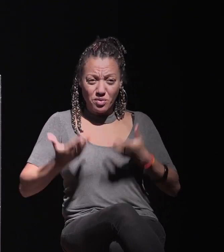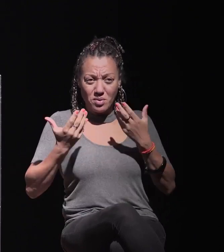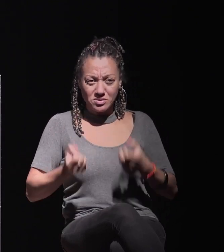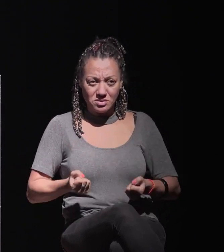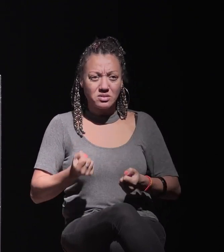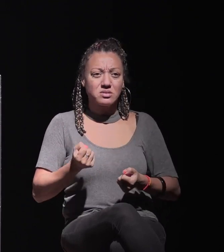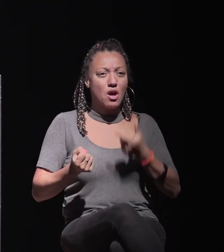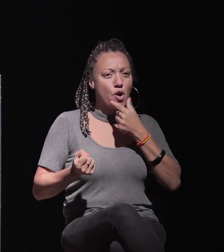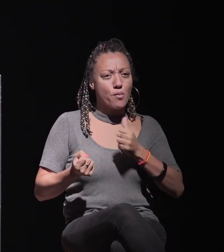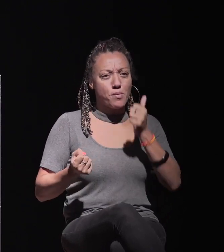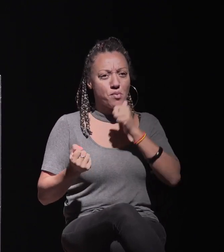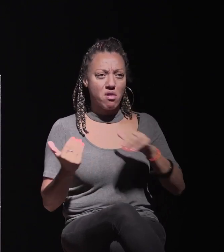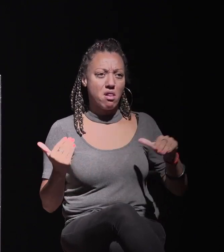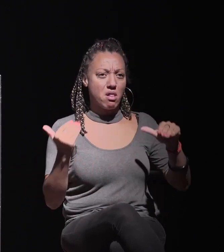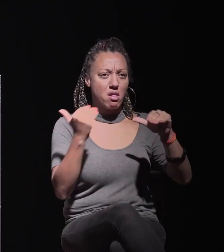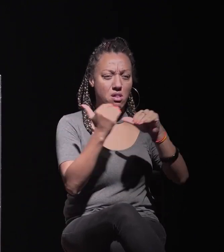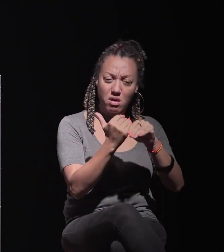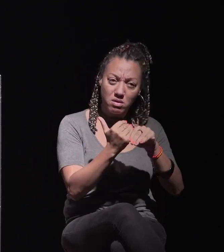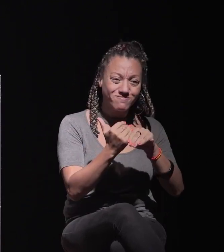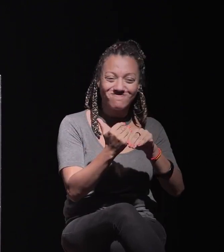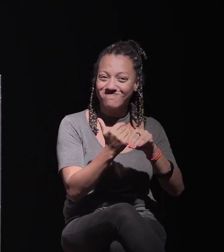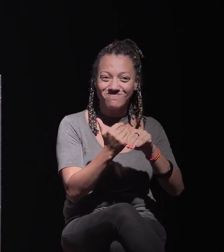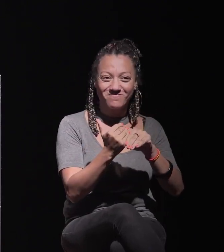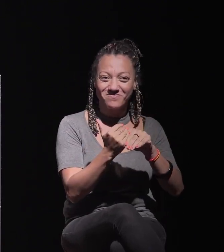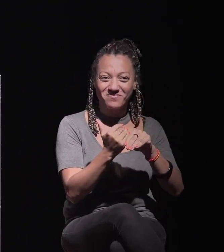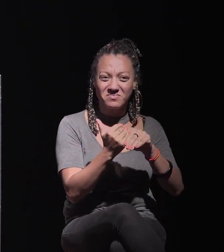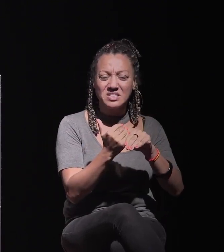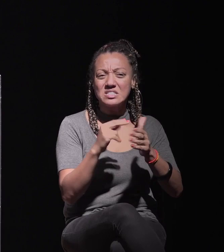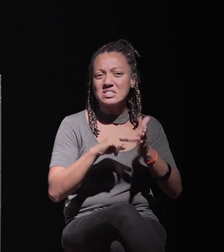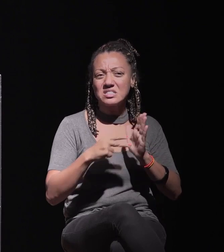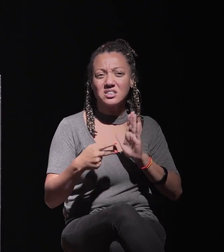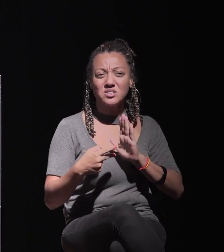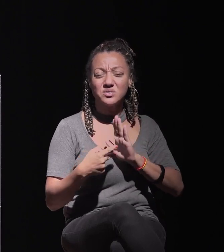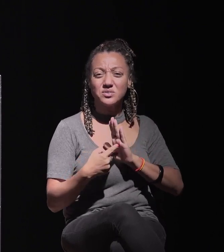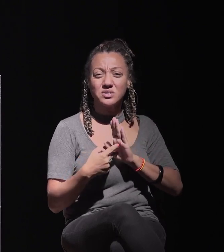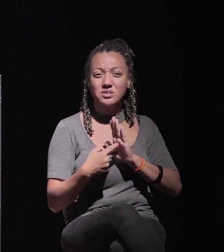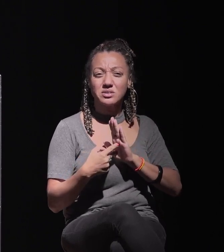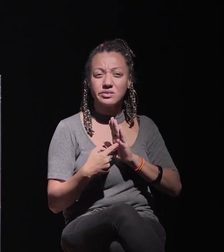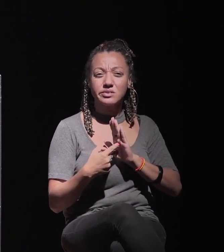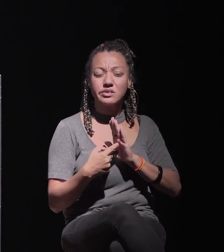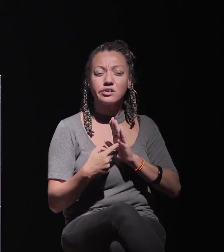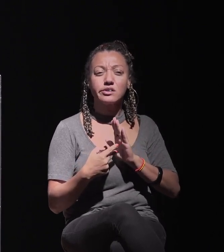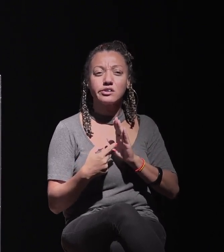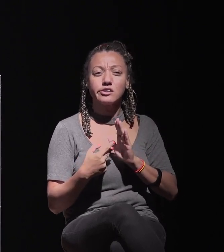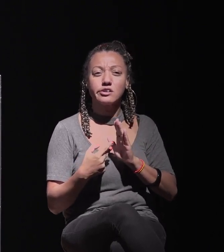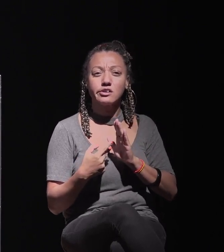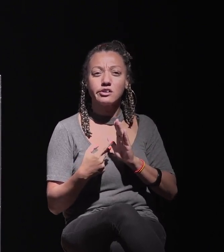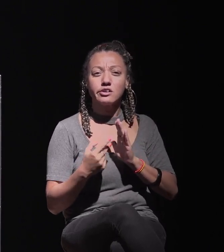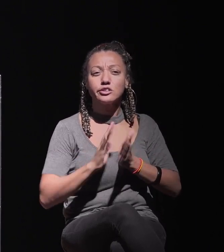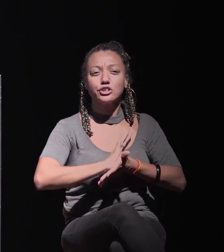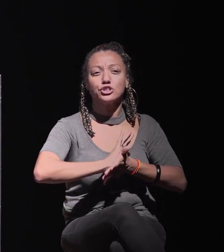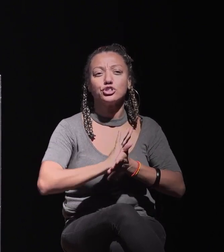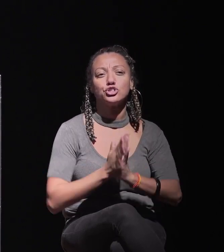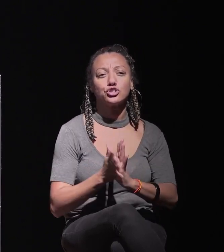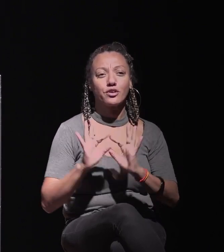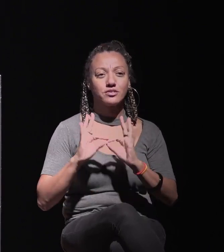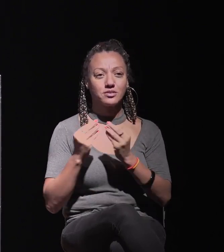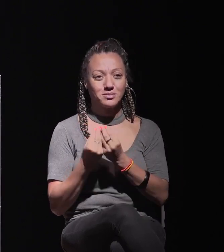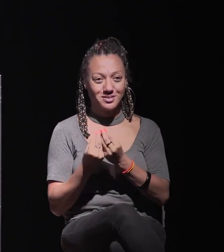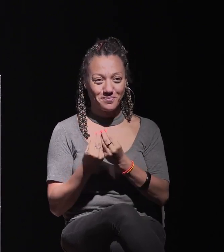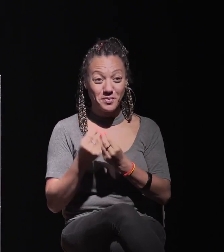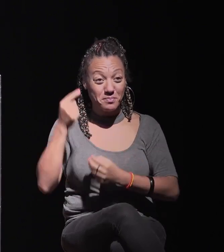quê, né? Para que trabalhar com o conceito de igualdade? Estaria sendo conivente e é responsável pela destruição das